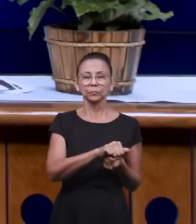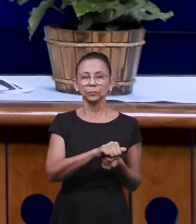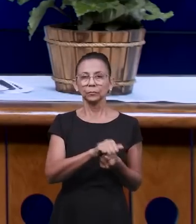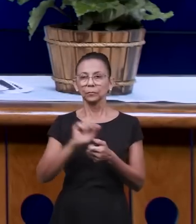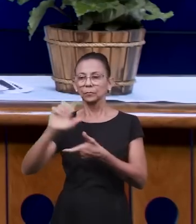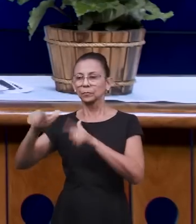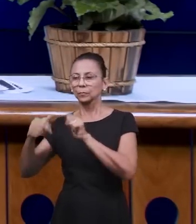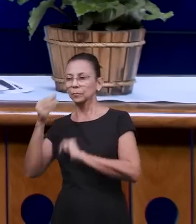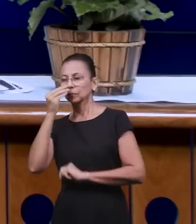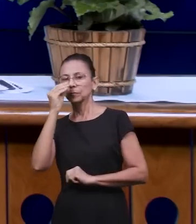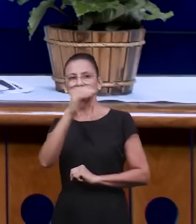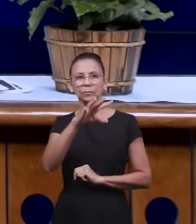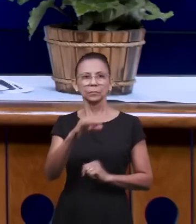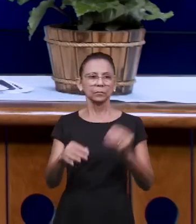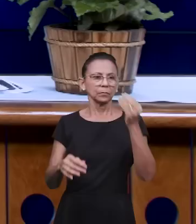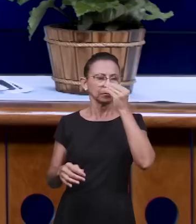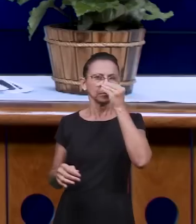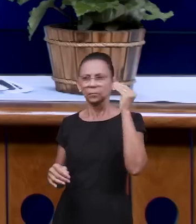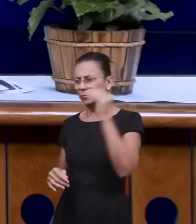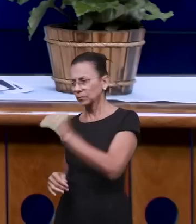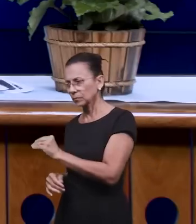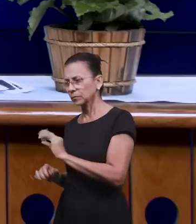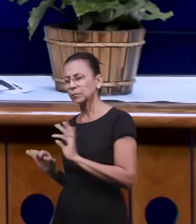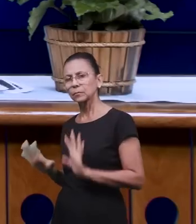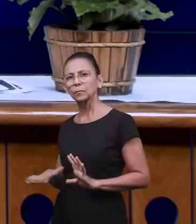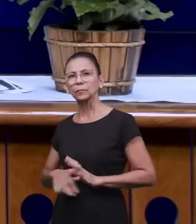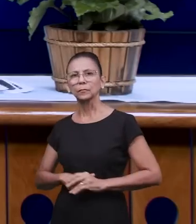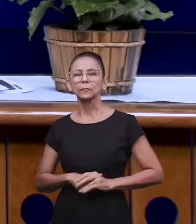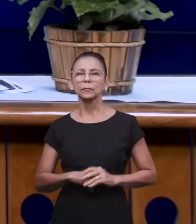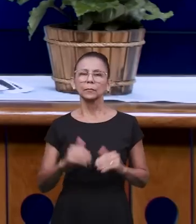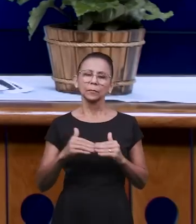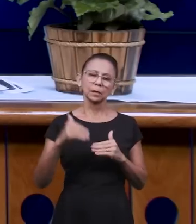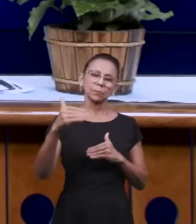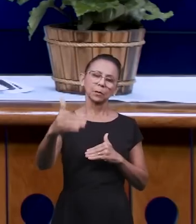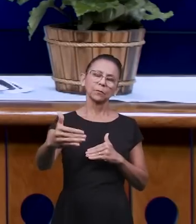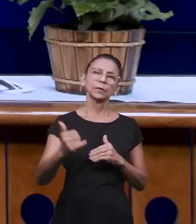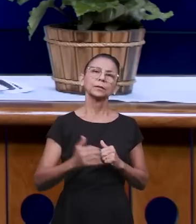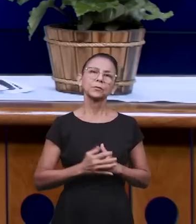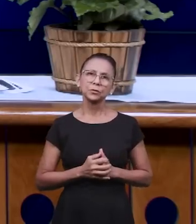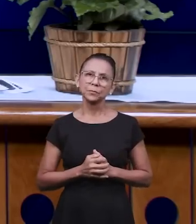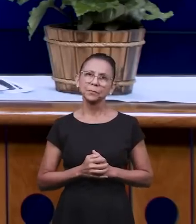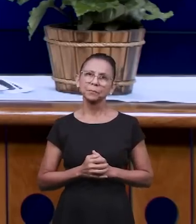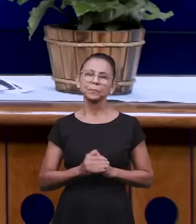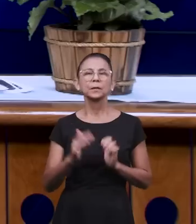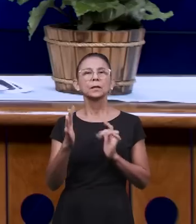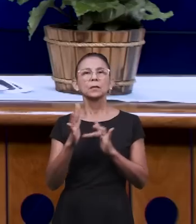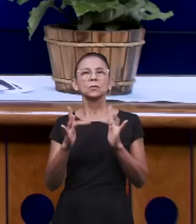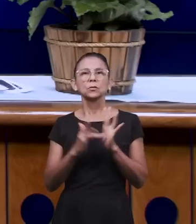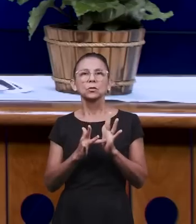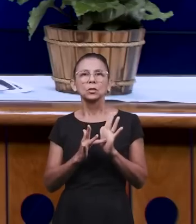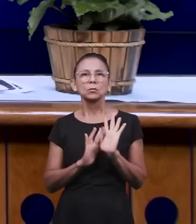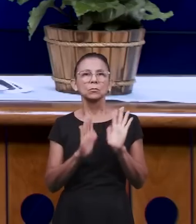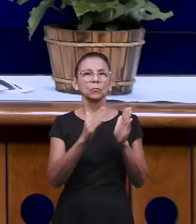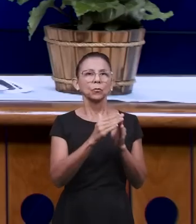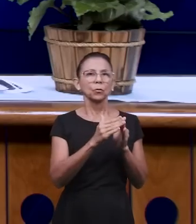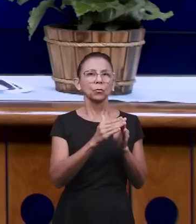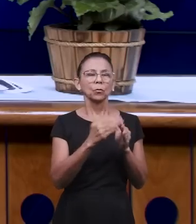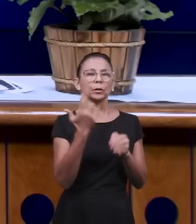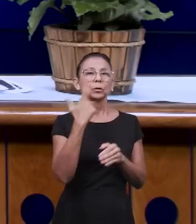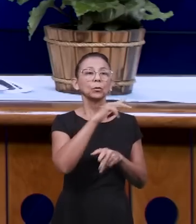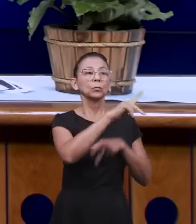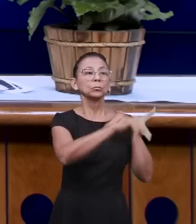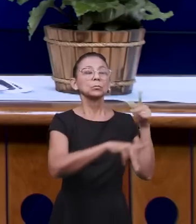frutos na figueira. Jesus veio, conforme já falamos, a figueira secou. Israel saiu do plano profético de